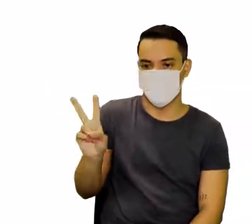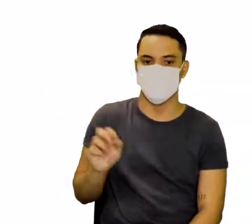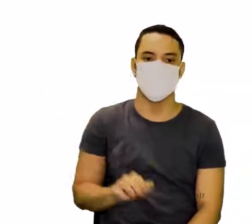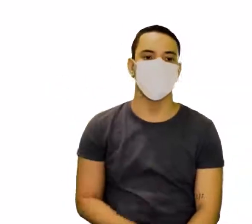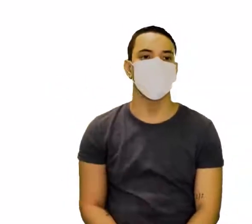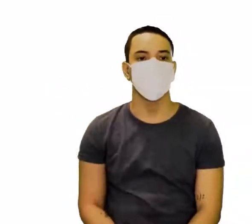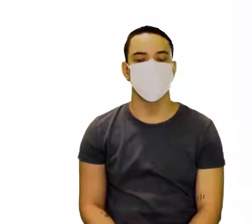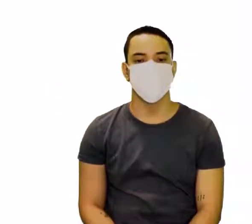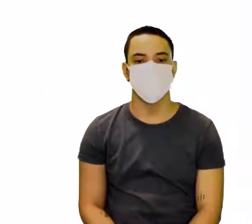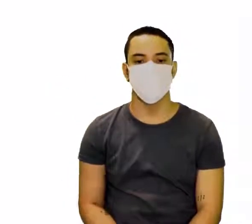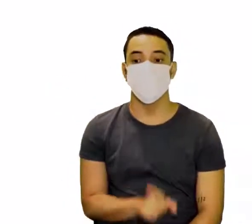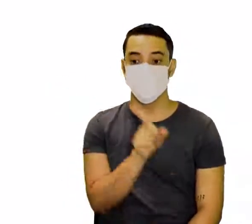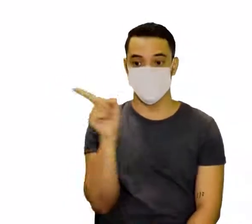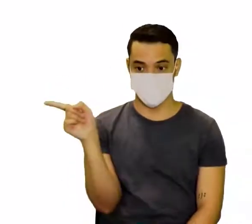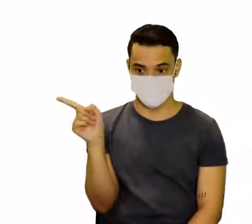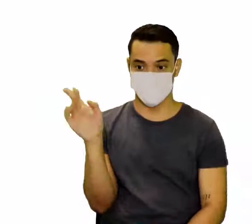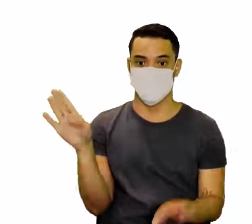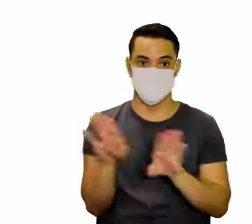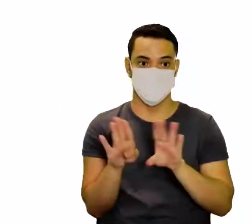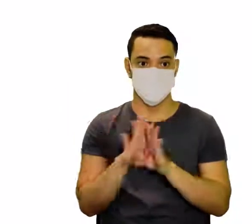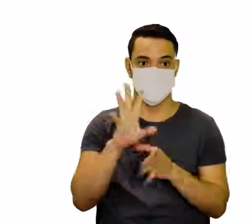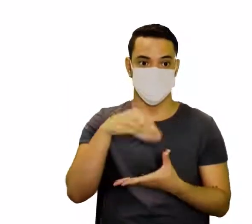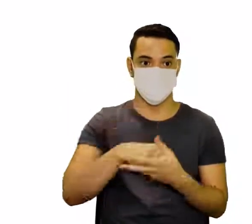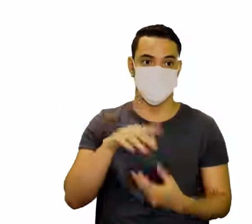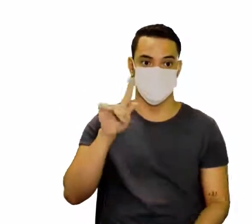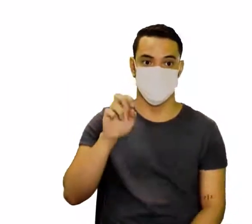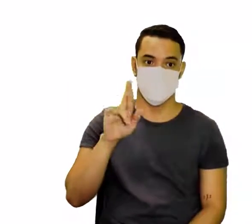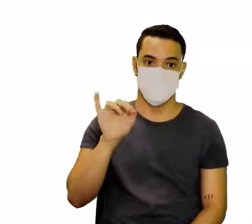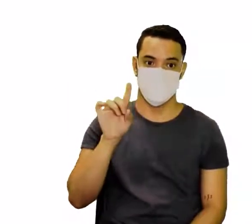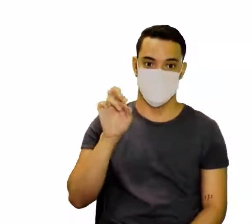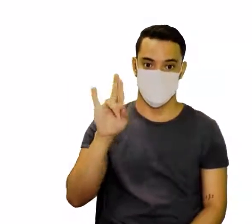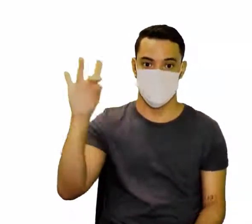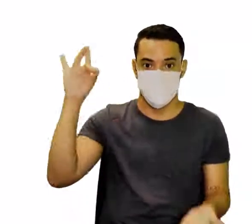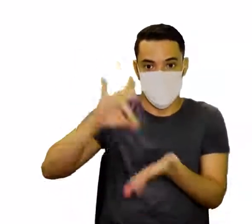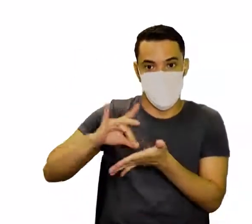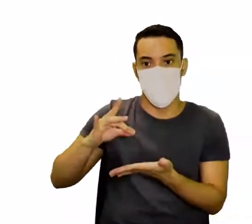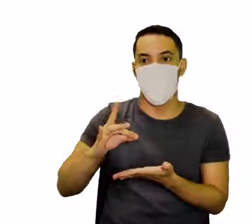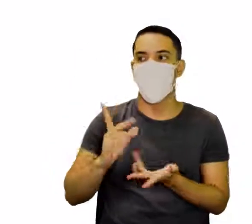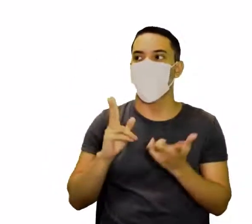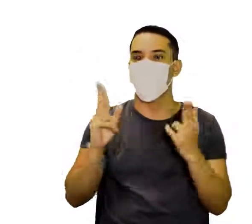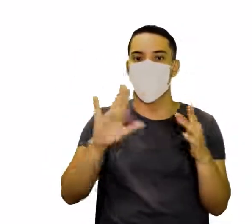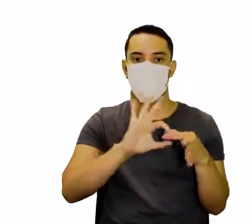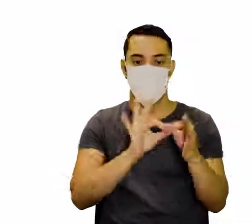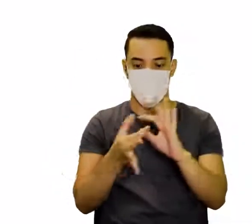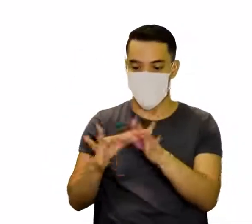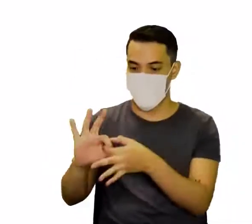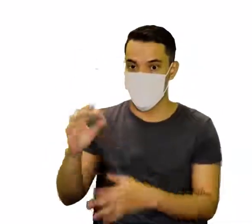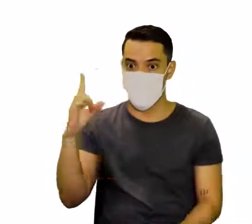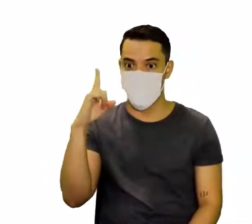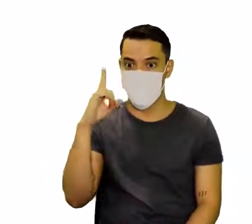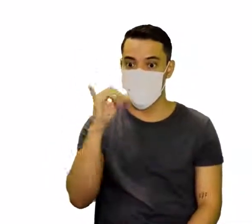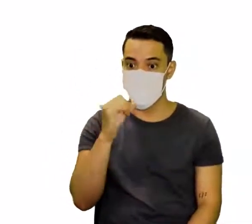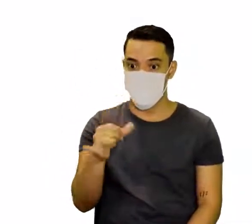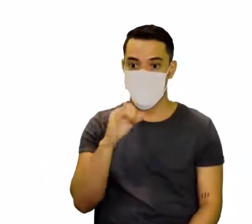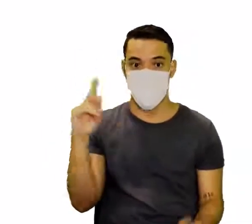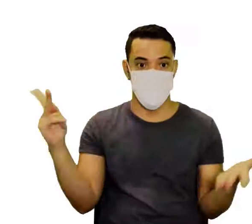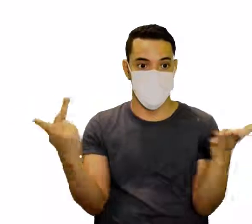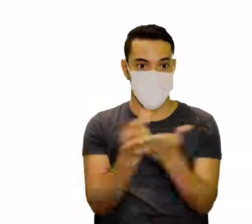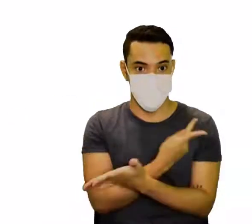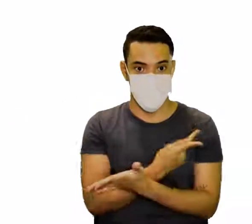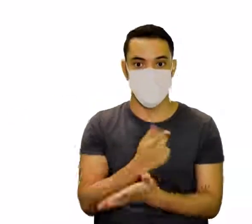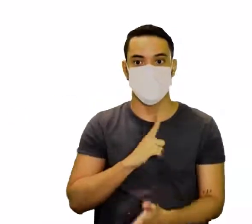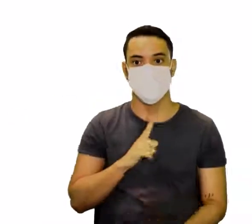E ali, já o gerador real é quando a corrente elétrica que o atravessa sobre uma